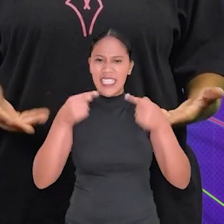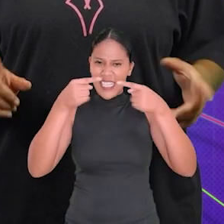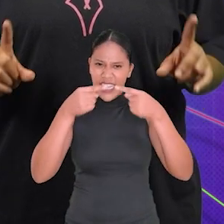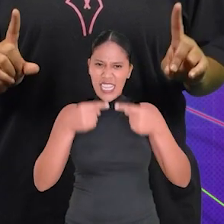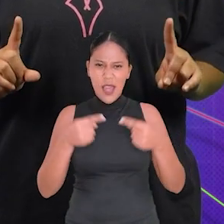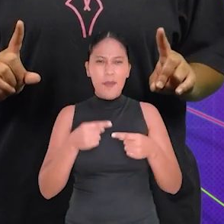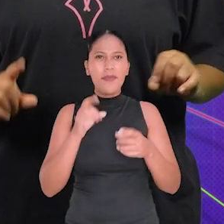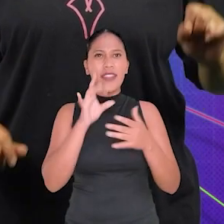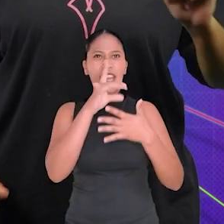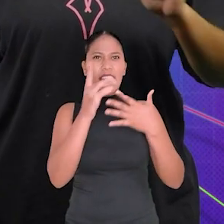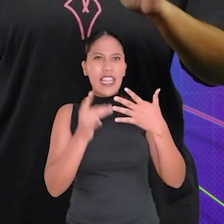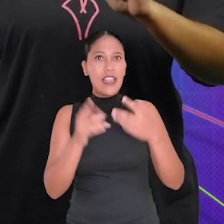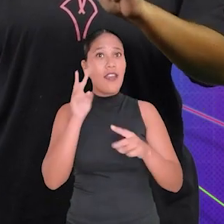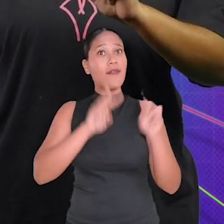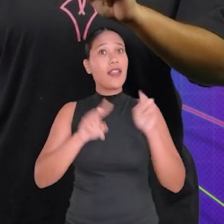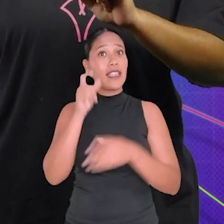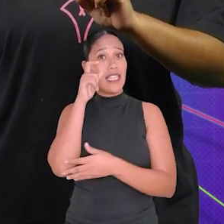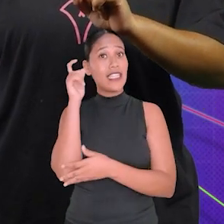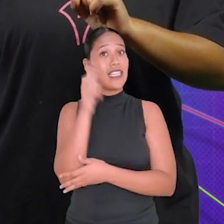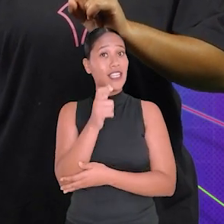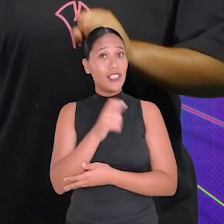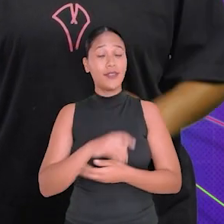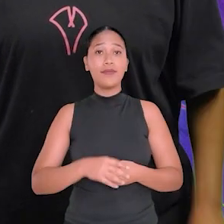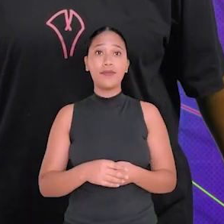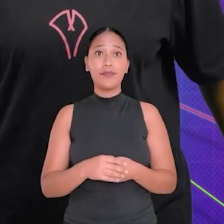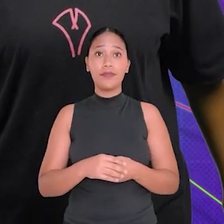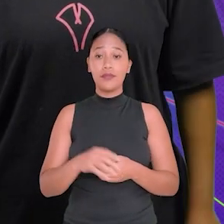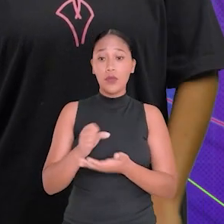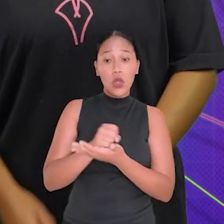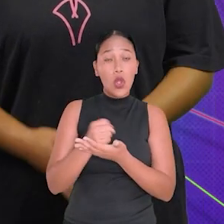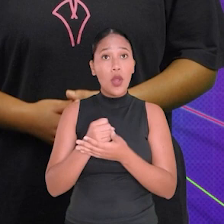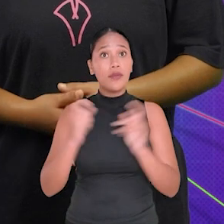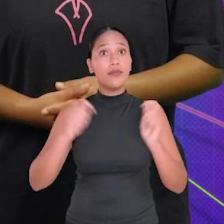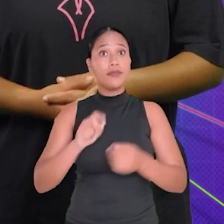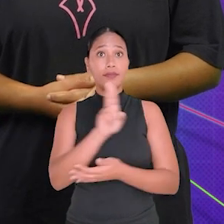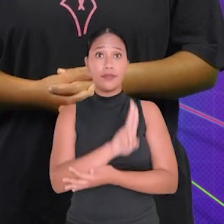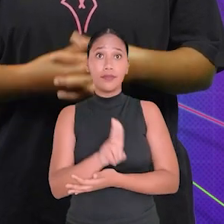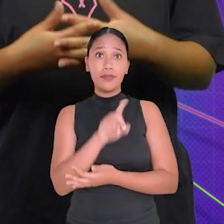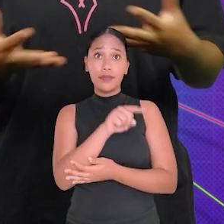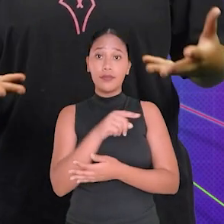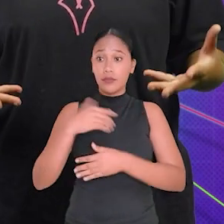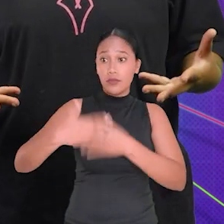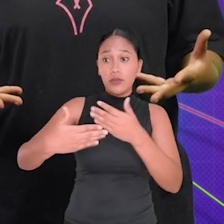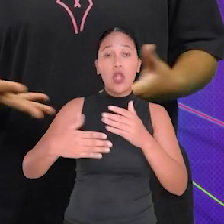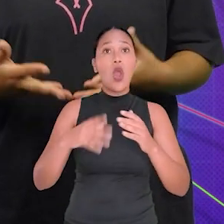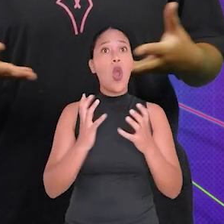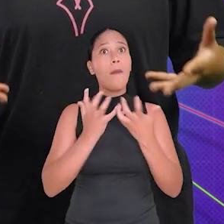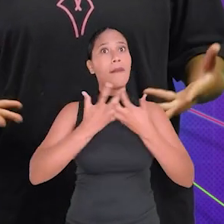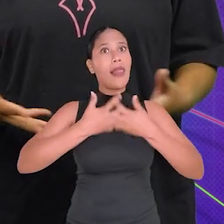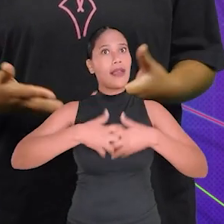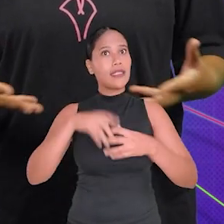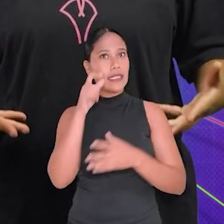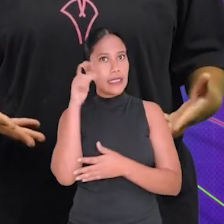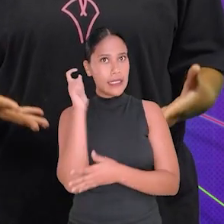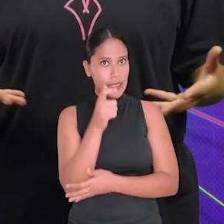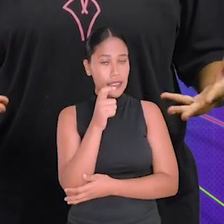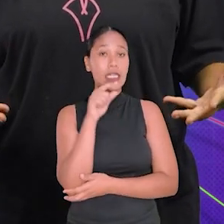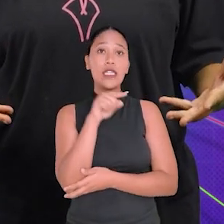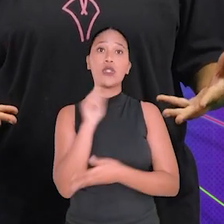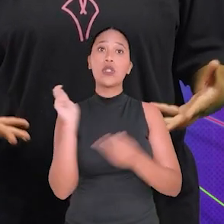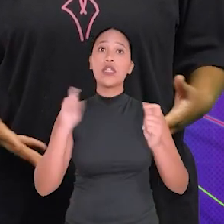de estruturas simétricas e detalhes visuais interessantes. Os jogadores podem usar esses padrões para criar construções